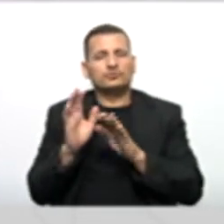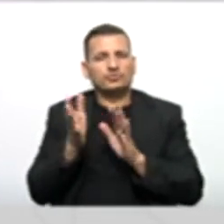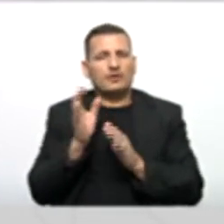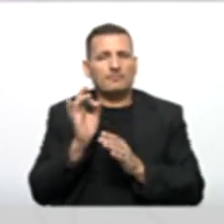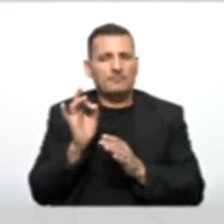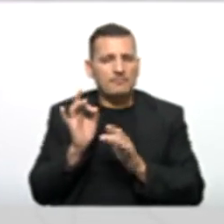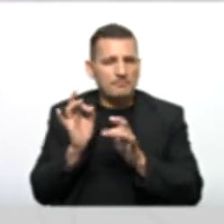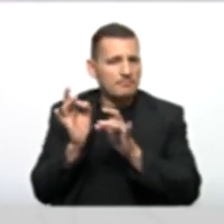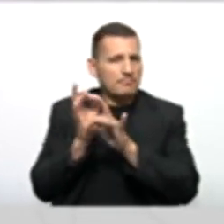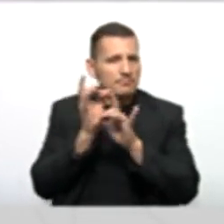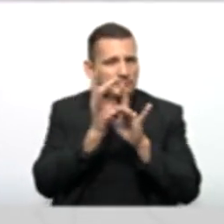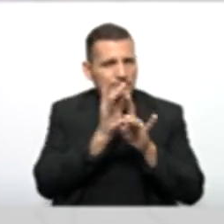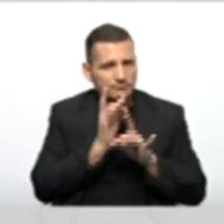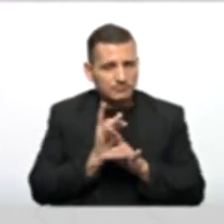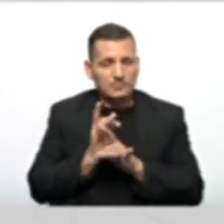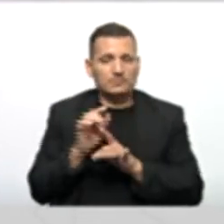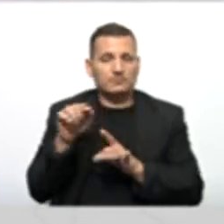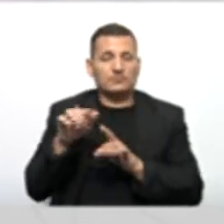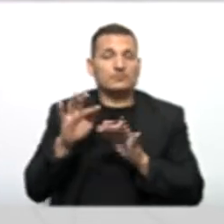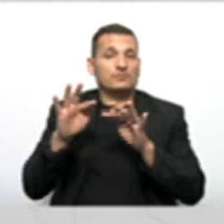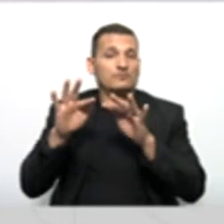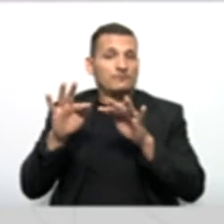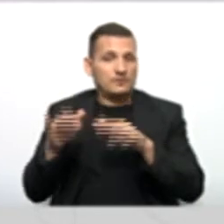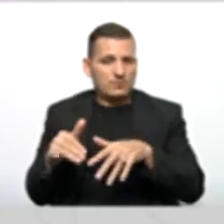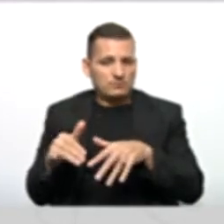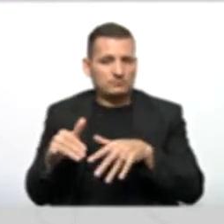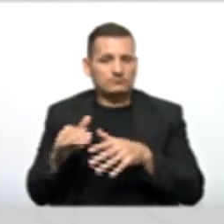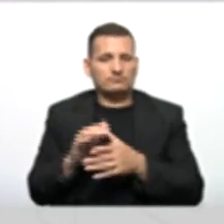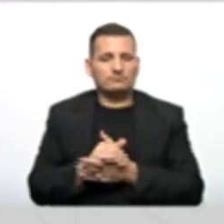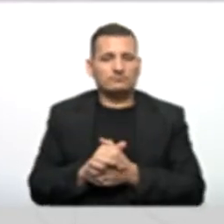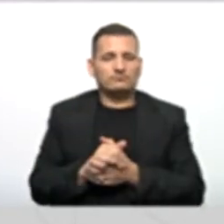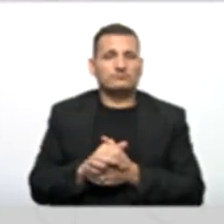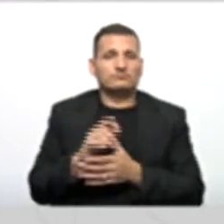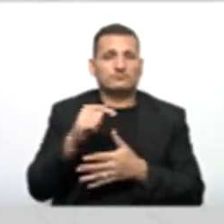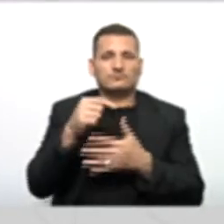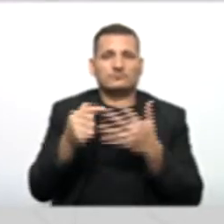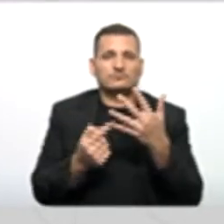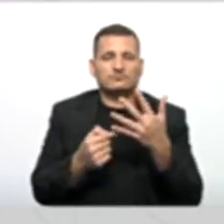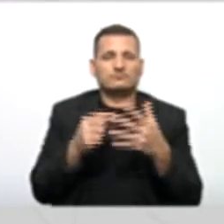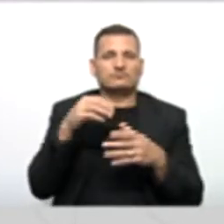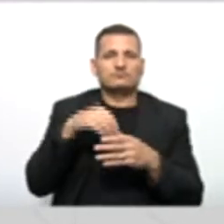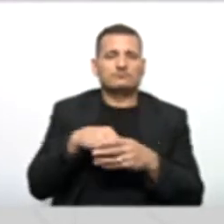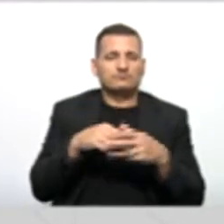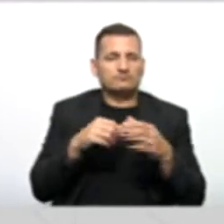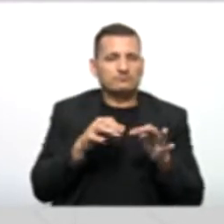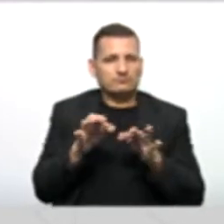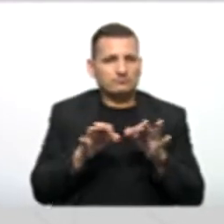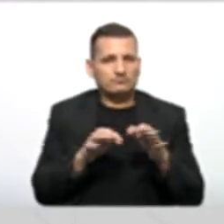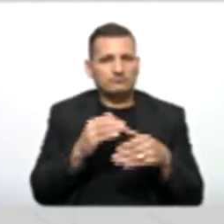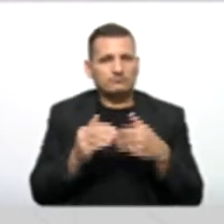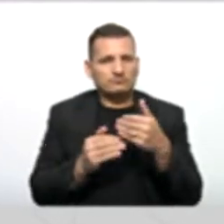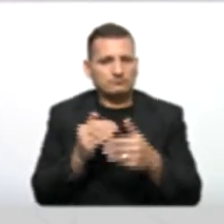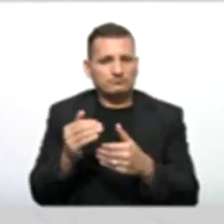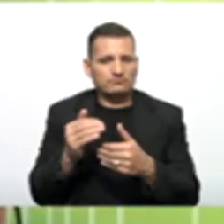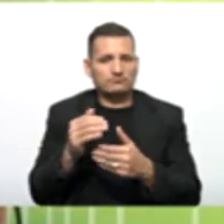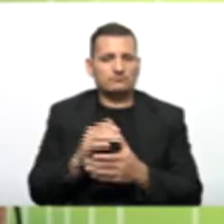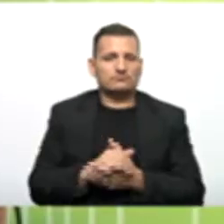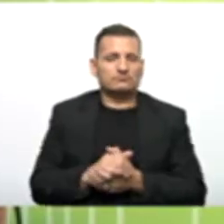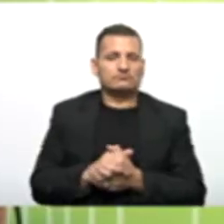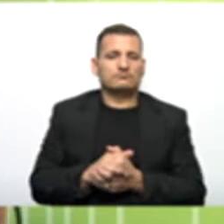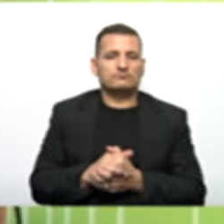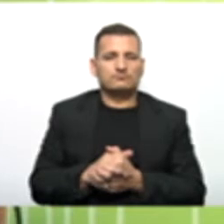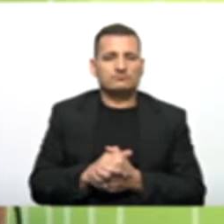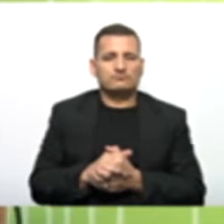meu encerramento, beleza? Esses são os 5 macroprocessos que o PMBOK trabalha. Além dos 5